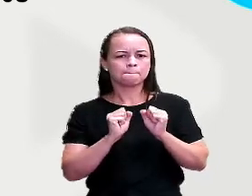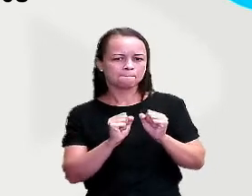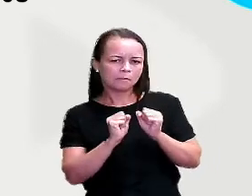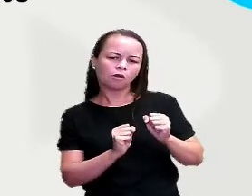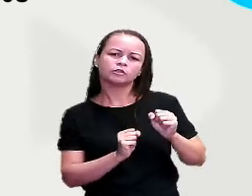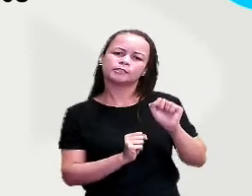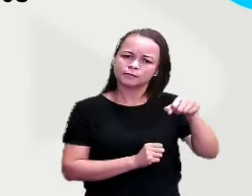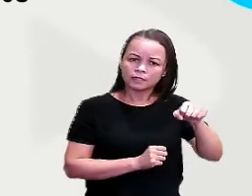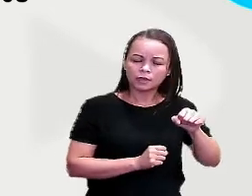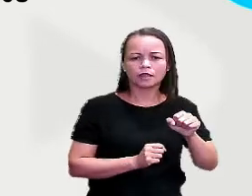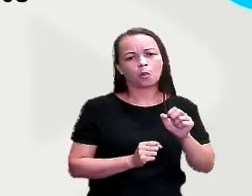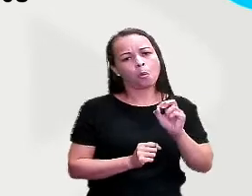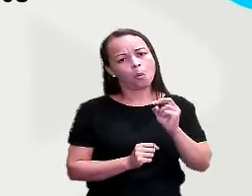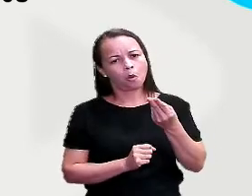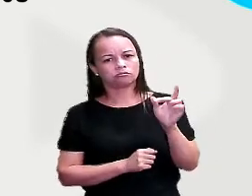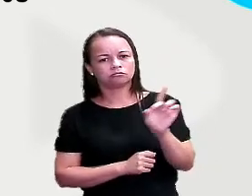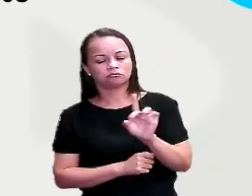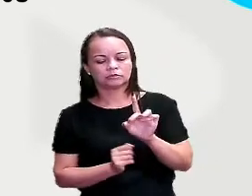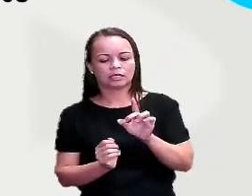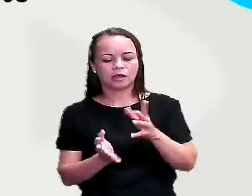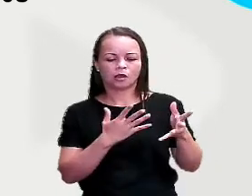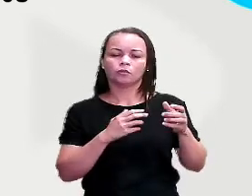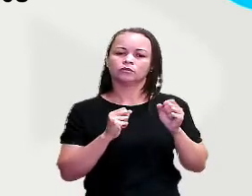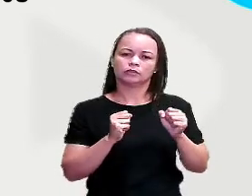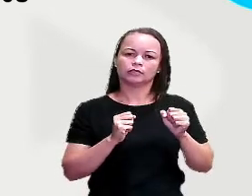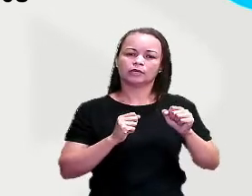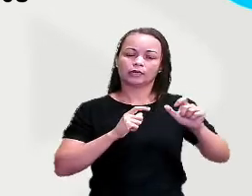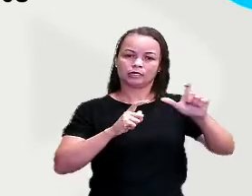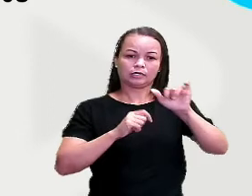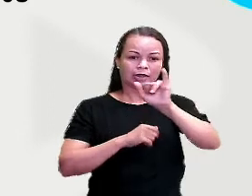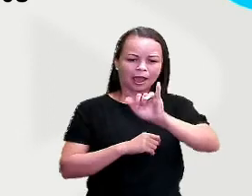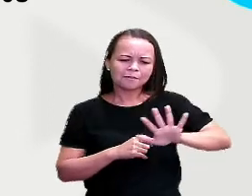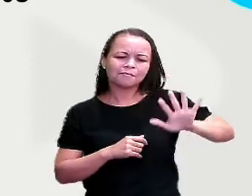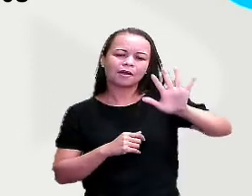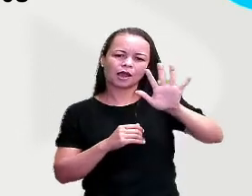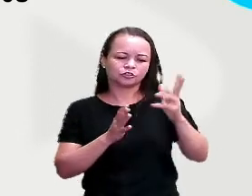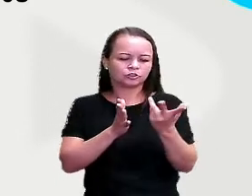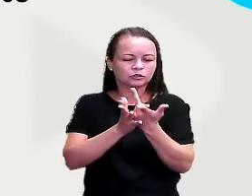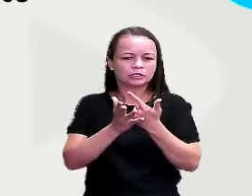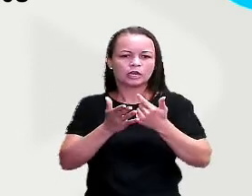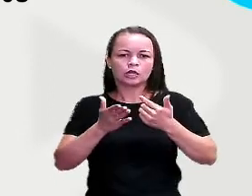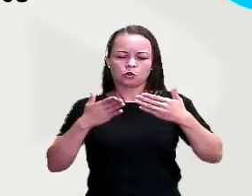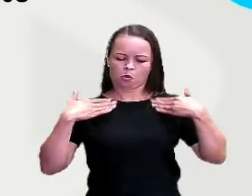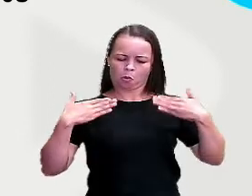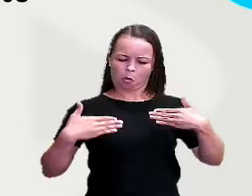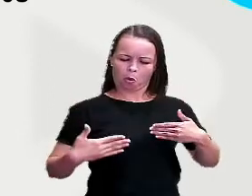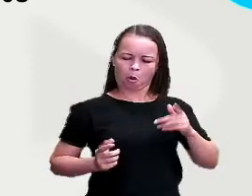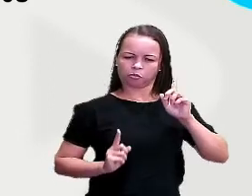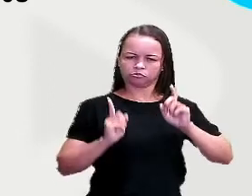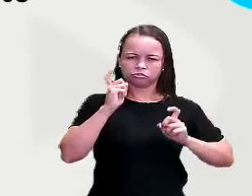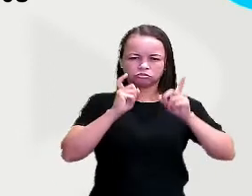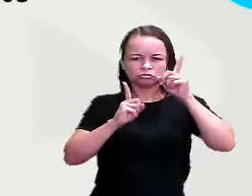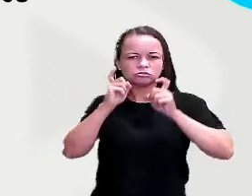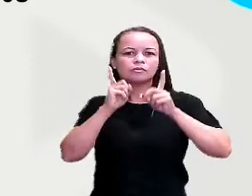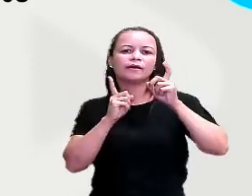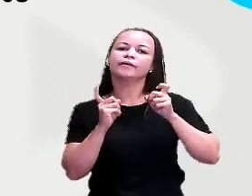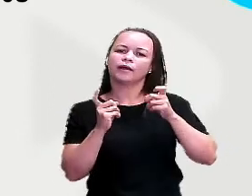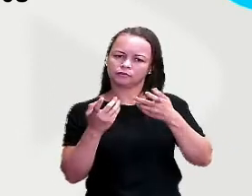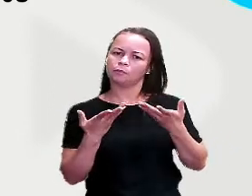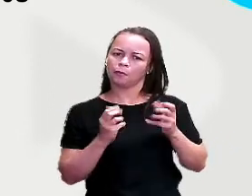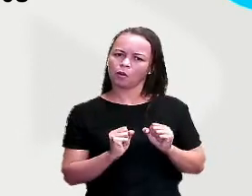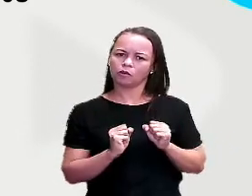rica aí nas imagens, né? Na leitura das imagens, as expressões corporais, as expressões faciais dos